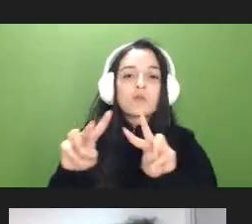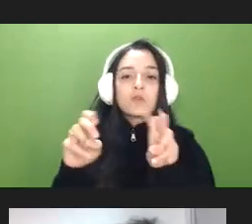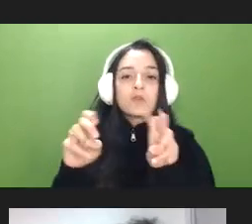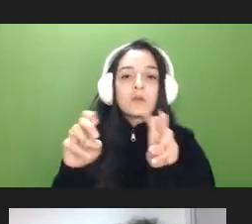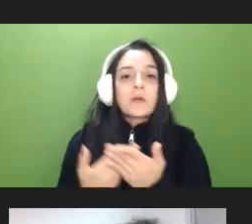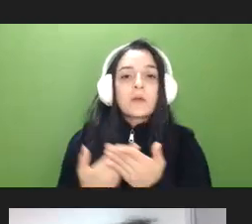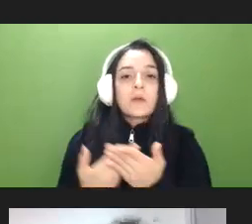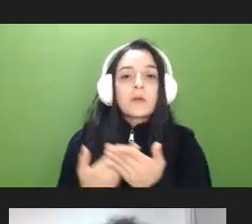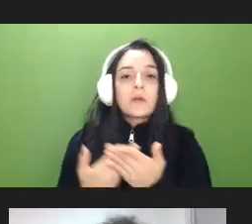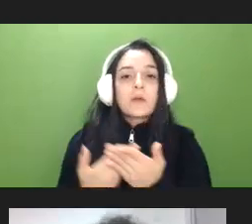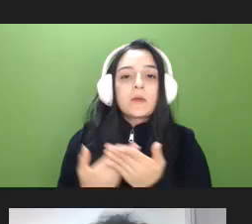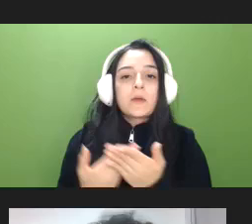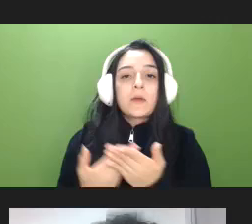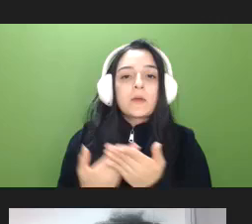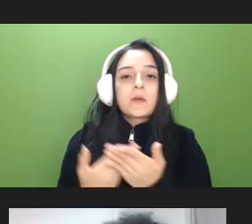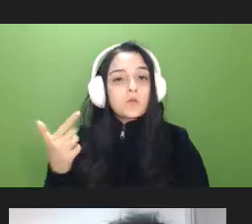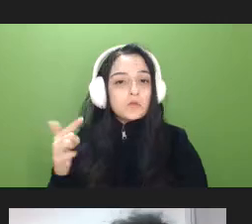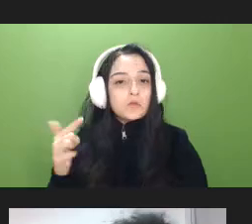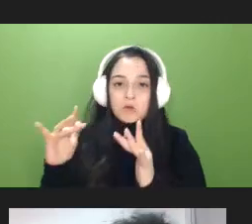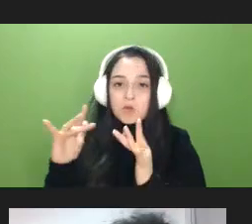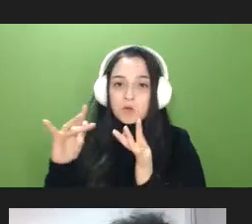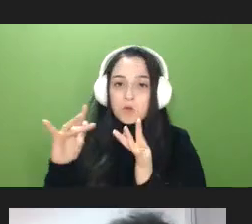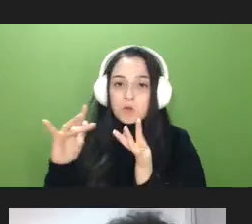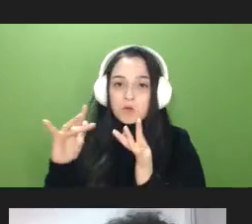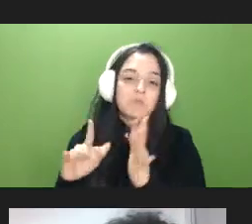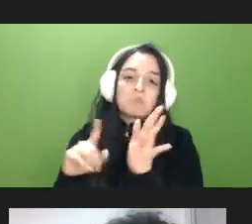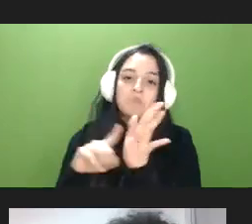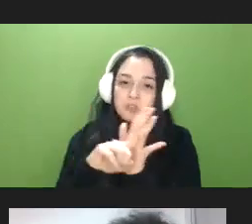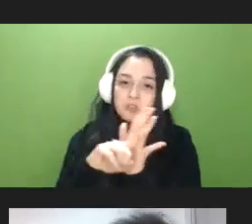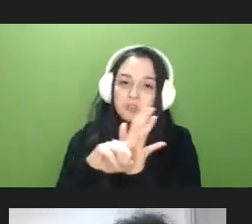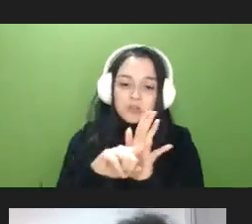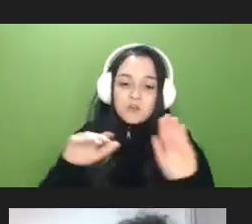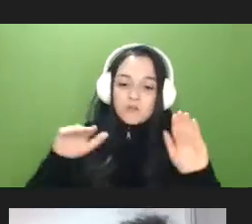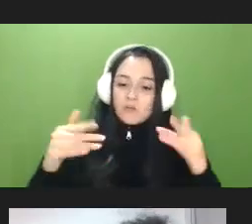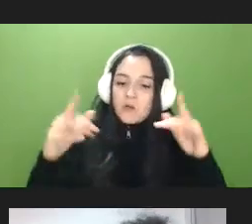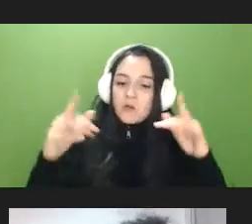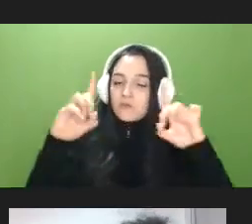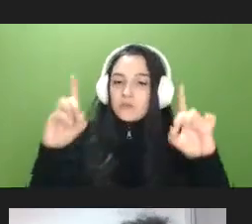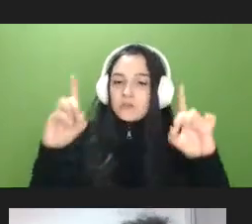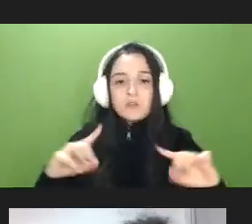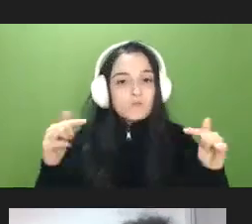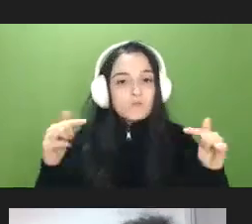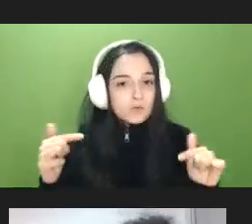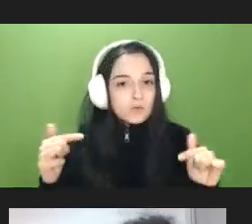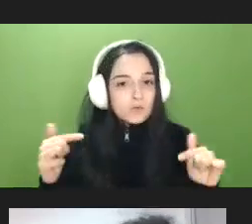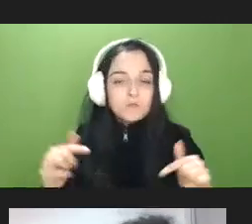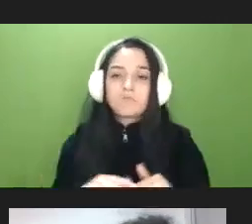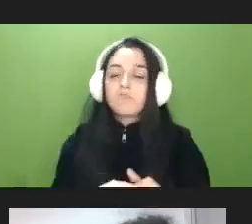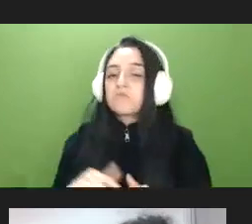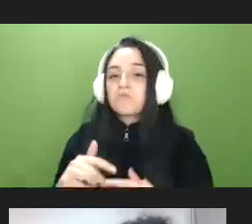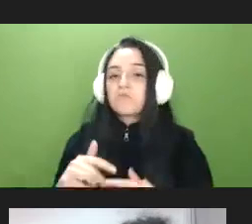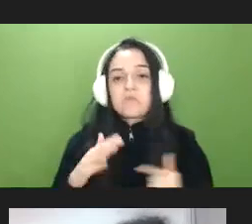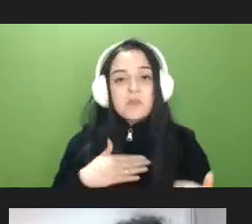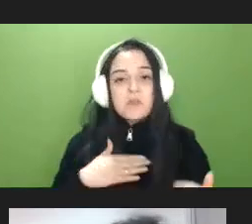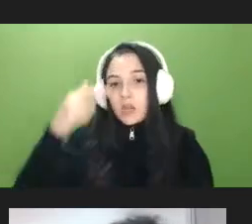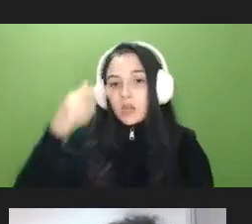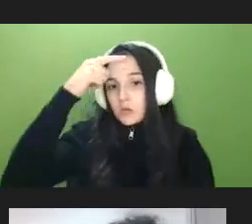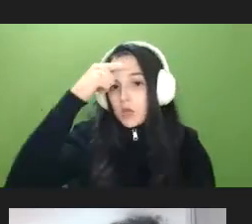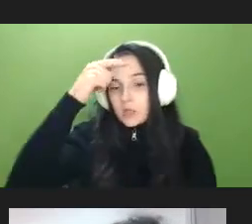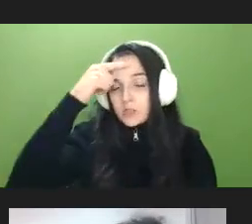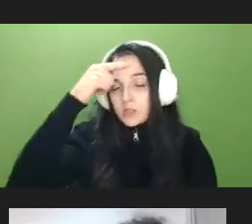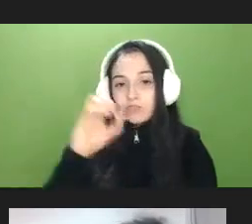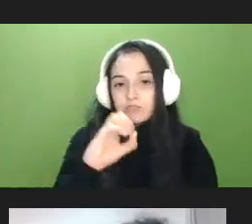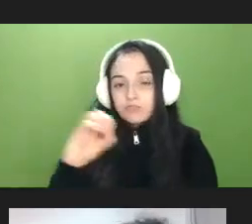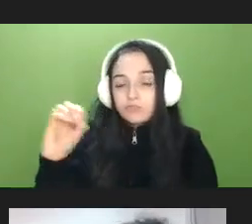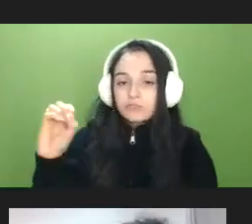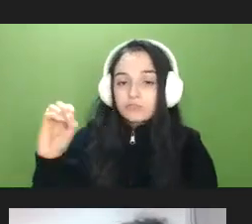contato com os estudos da deficiência de forma alguma ao longo da minha graduação, e, na verdade, os conceitos que eu aprendi ao longo